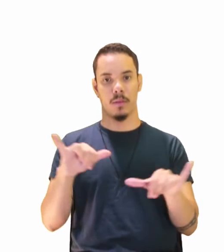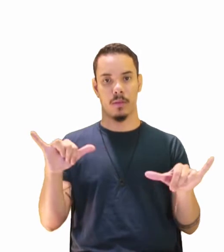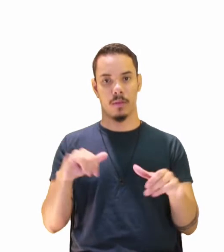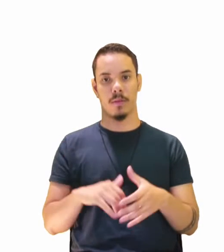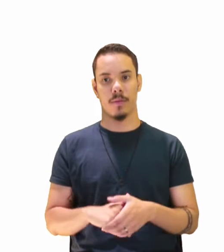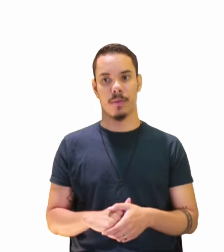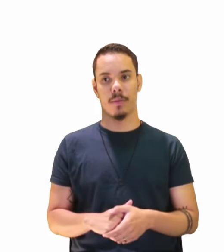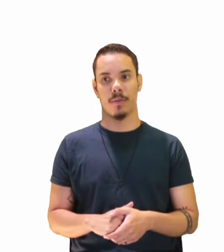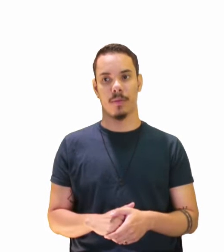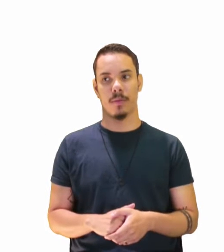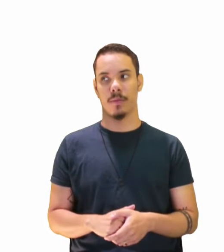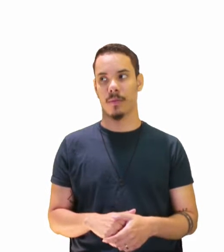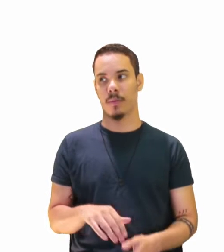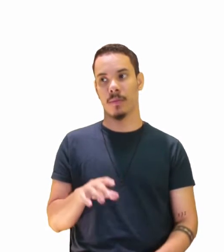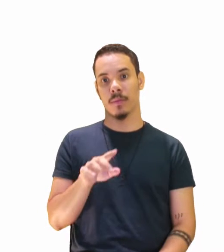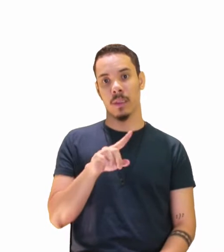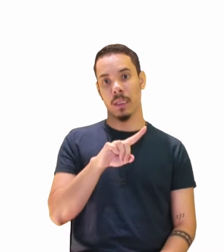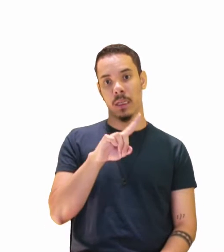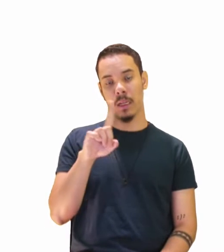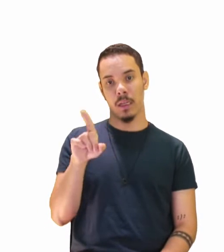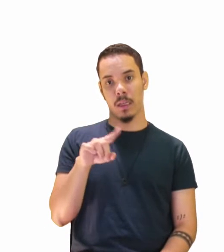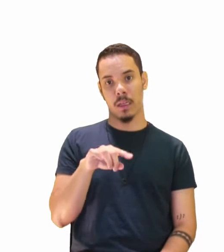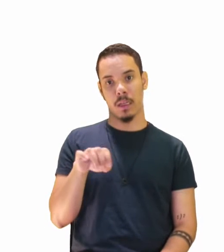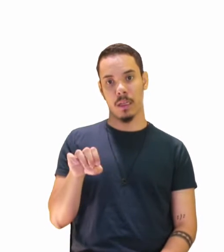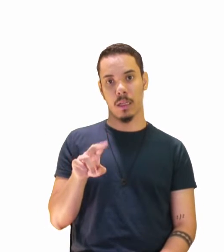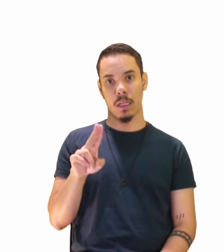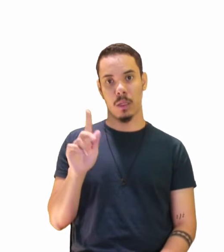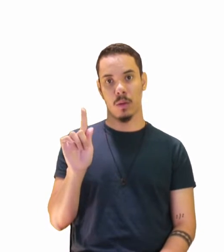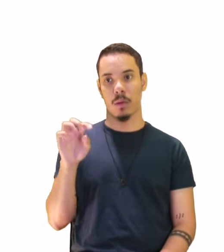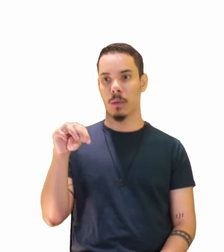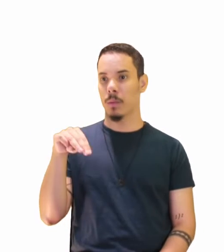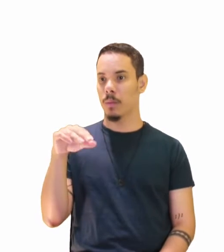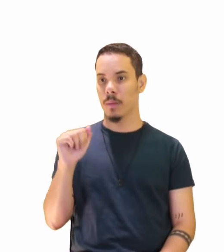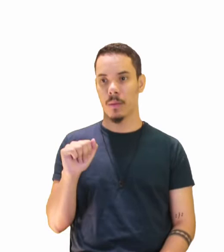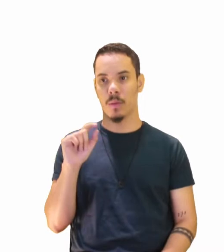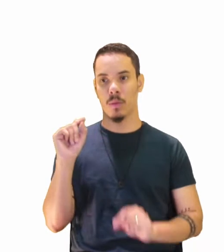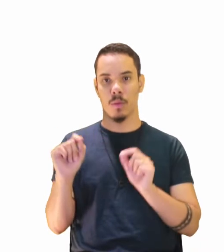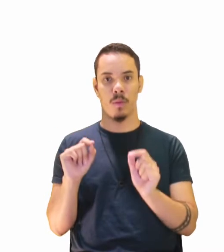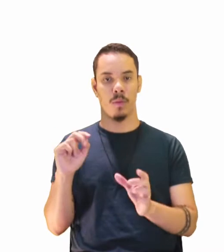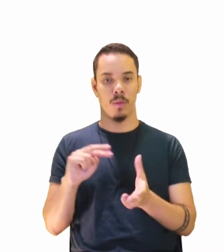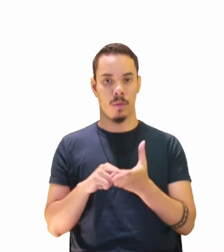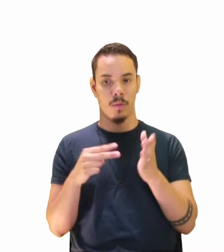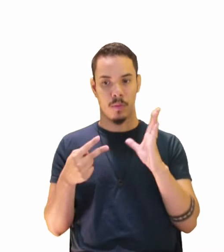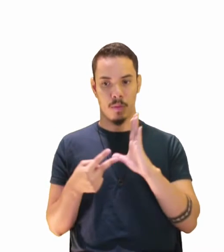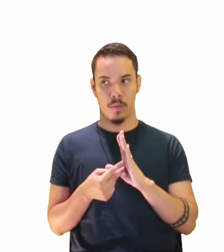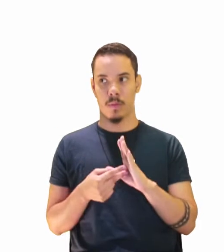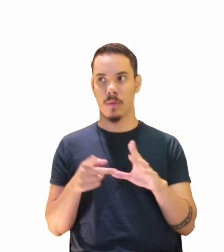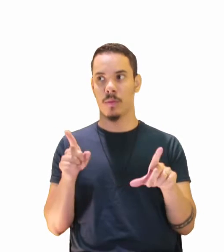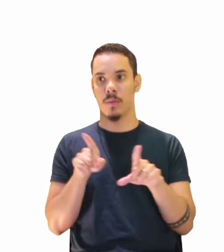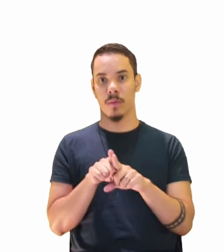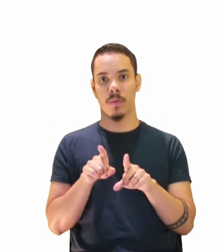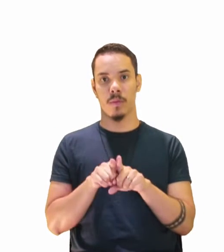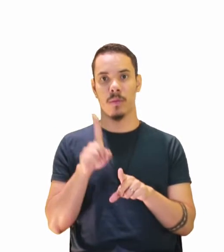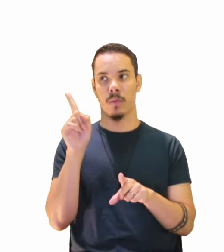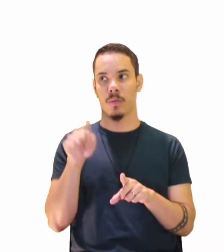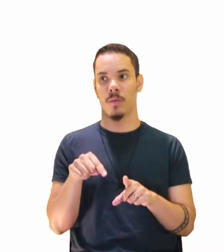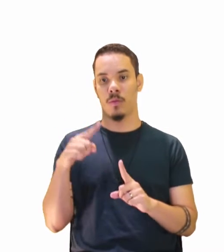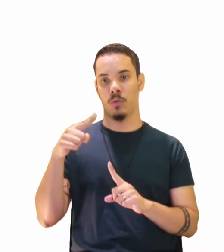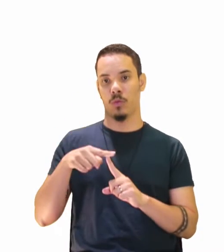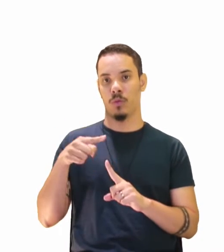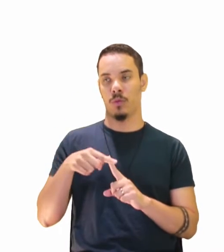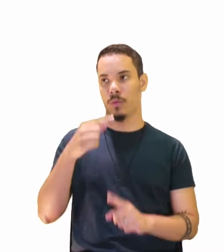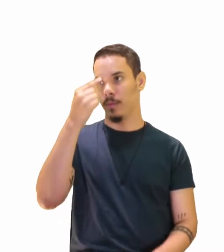Zeugma. O que seria zeugma? Zeugma, né, é uma espécie,